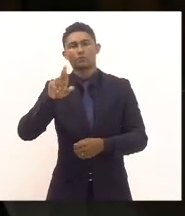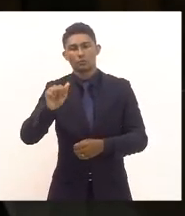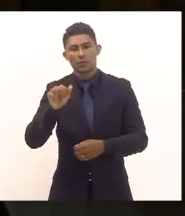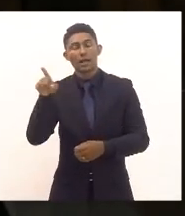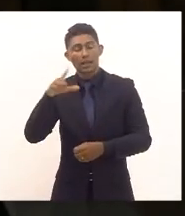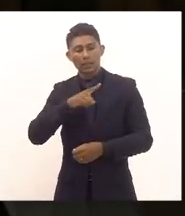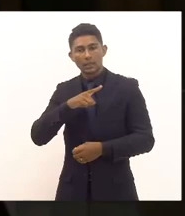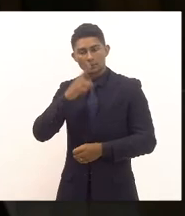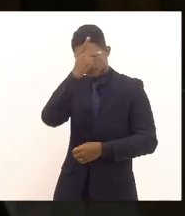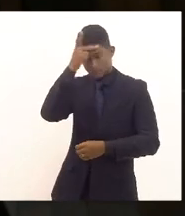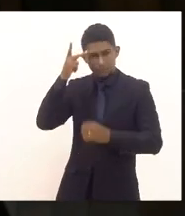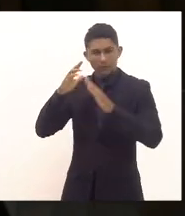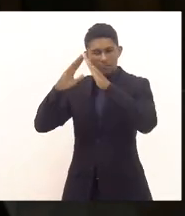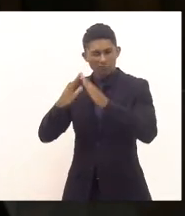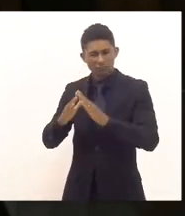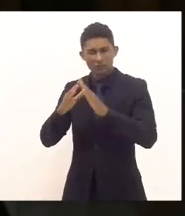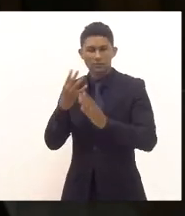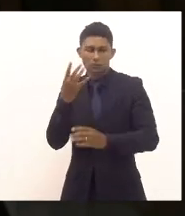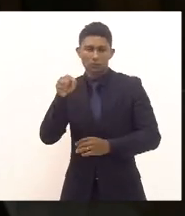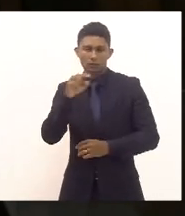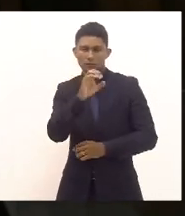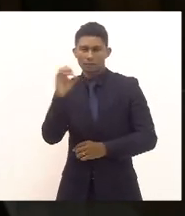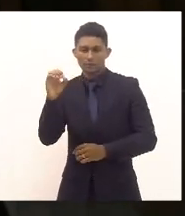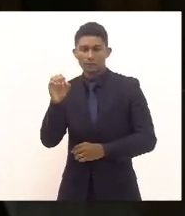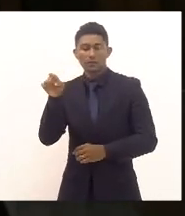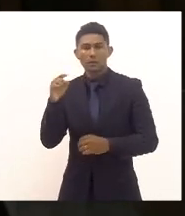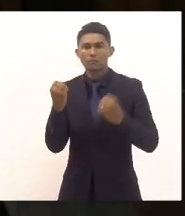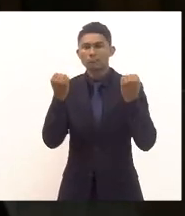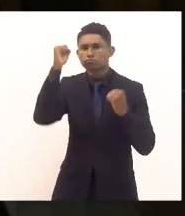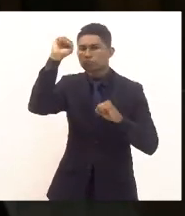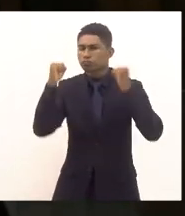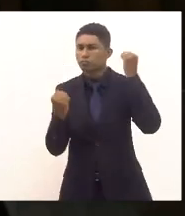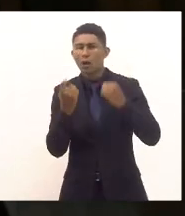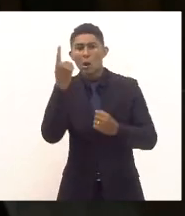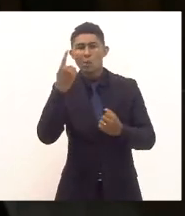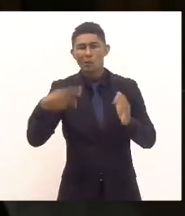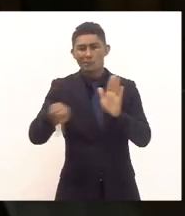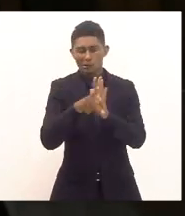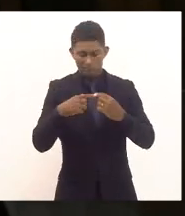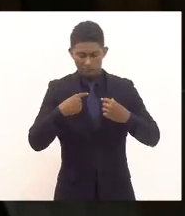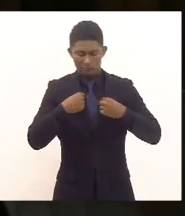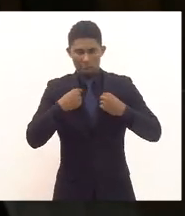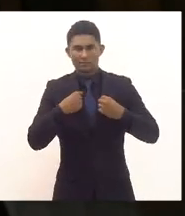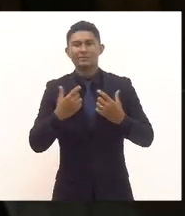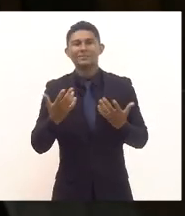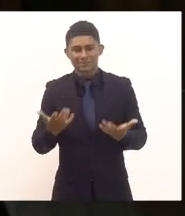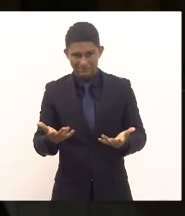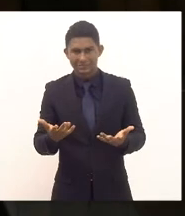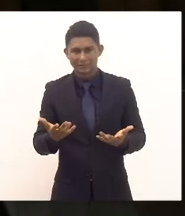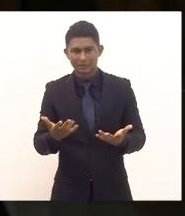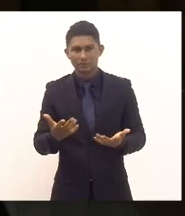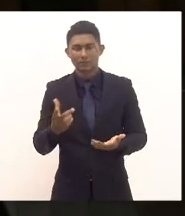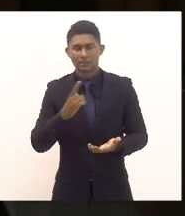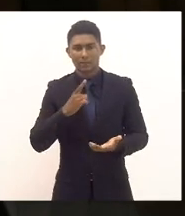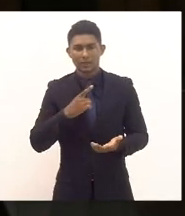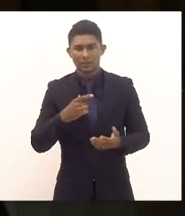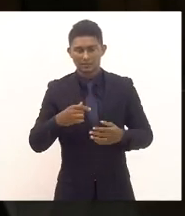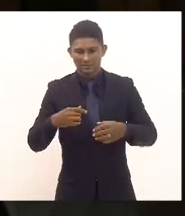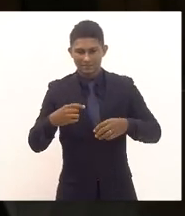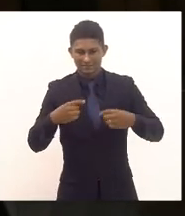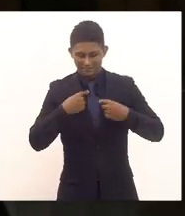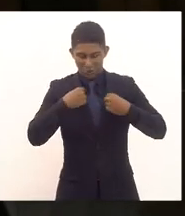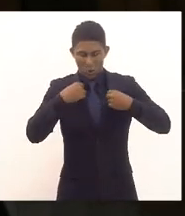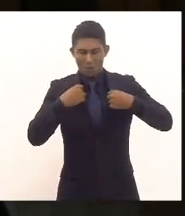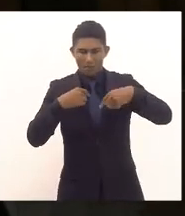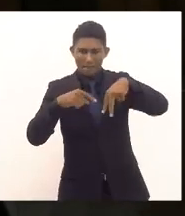quatro mil habitantes uma única indústria de confecção que produz 30 mil bermudas